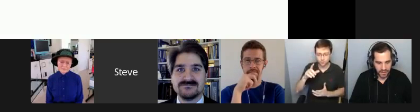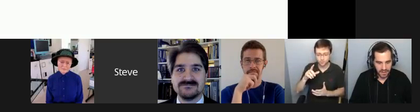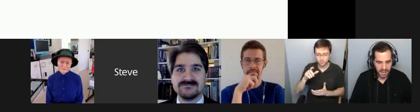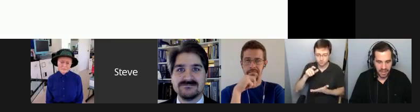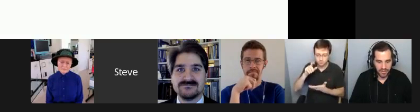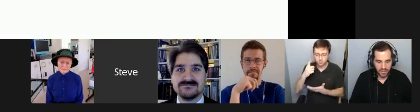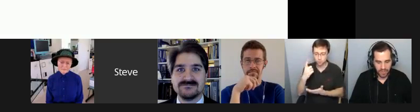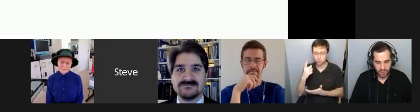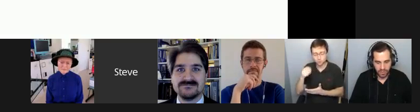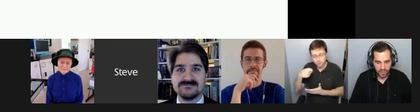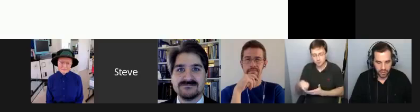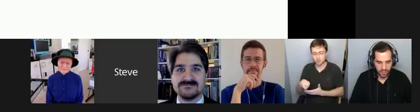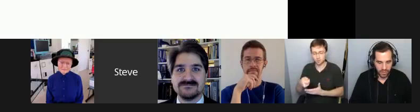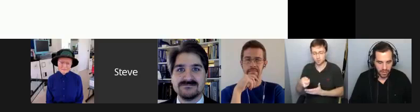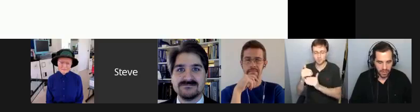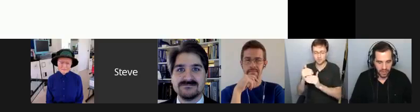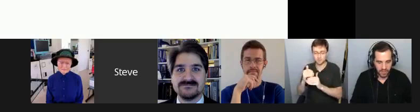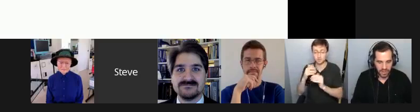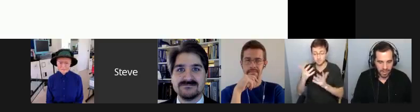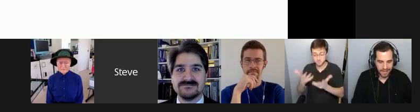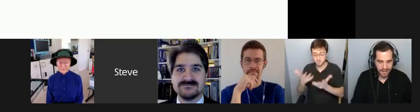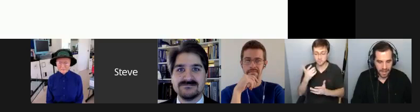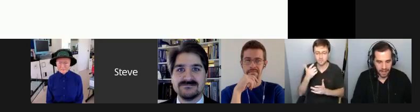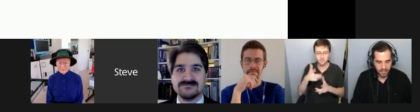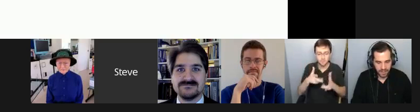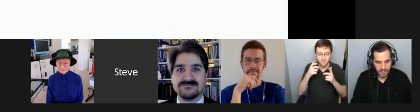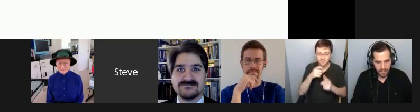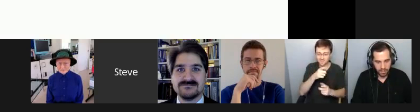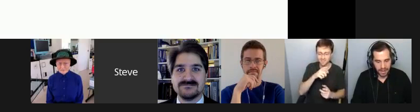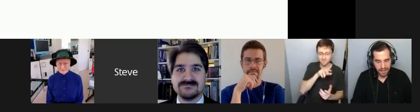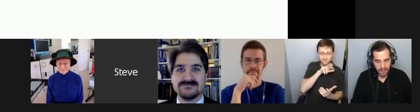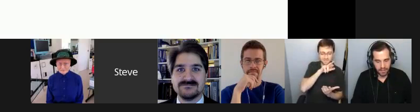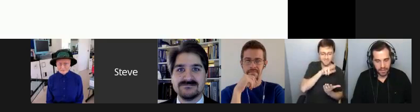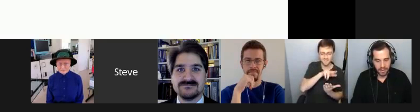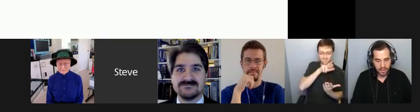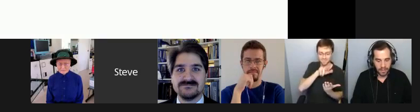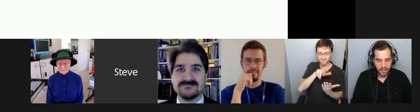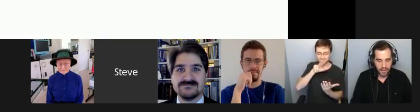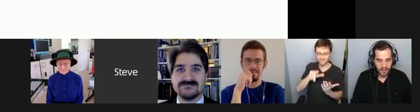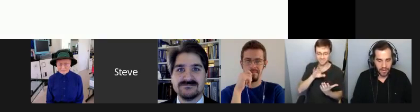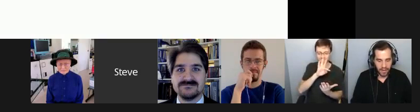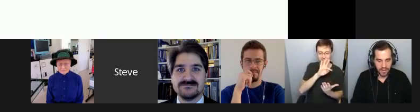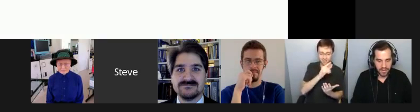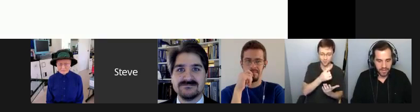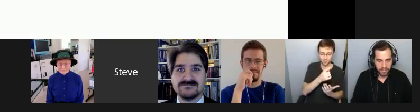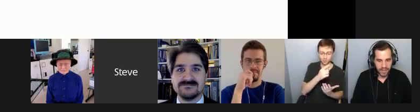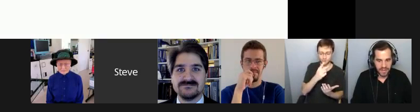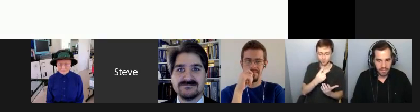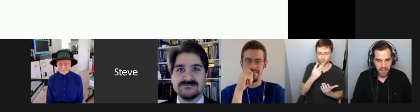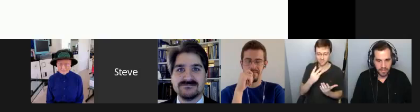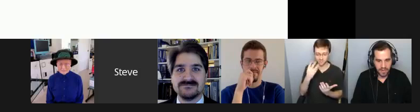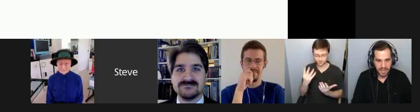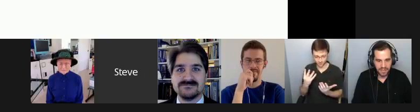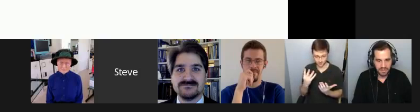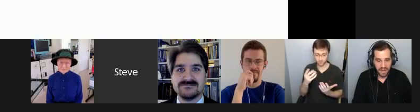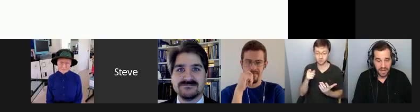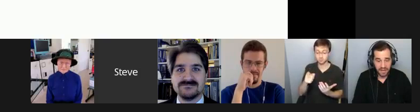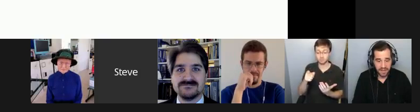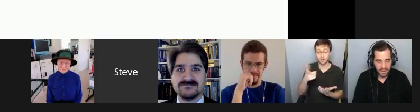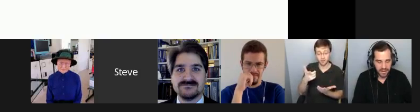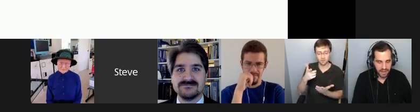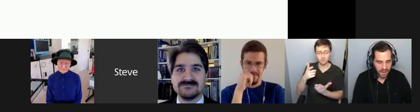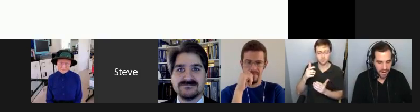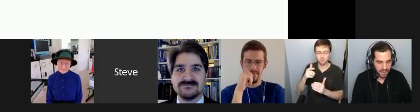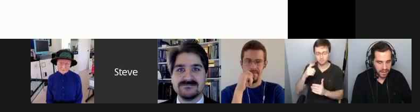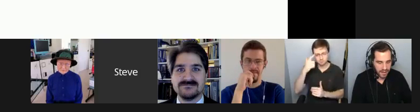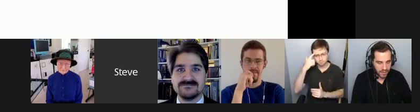algo que fosse idêntico de um e de outro. Então nós tínhamos que pensar em um sinal padrão e nós percebemos essa